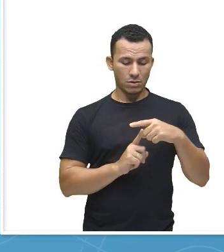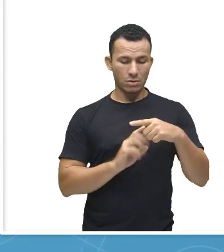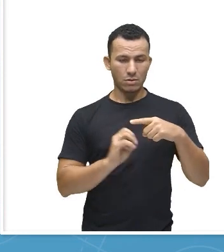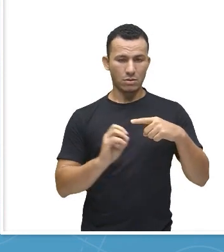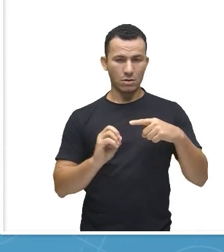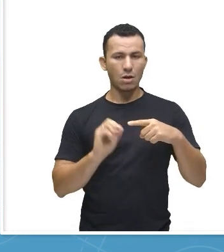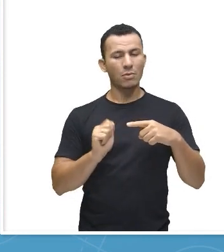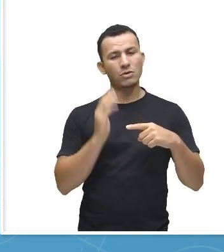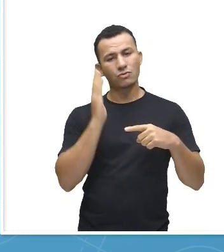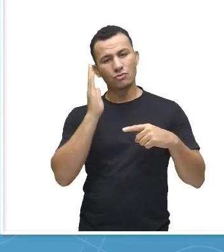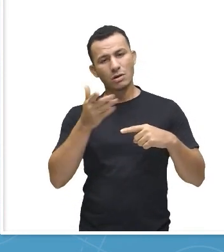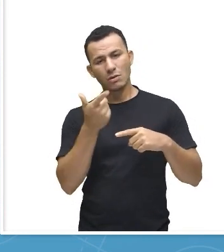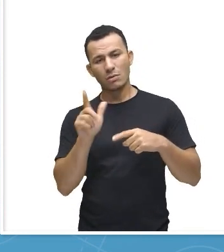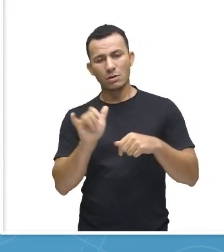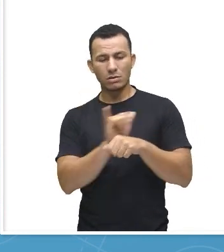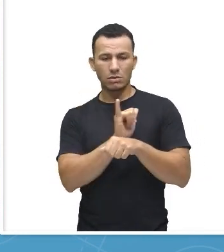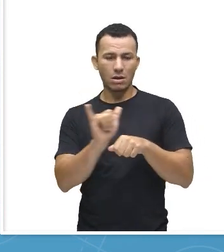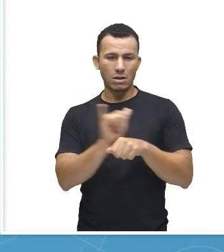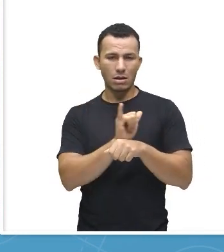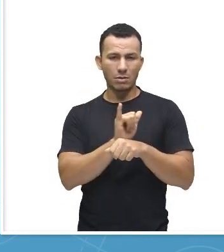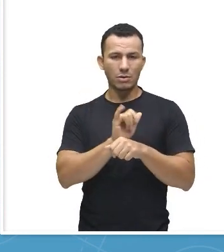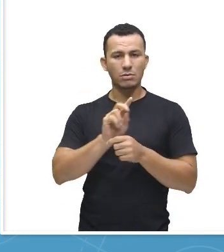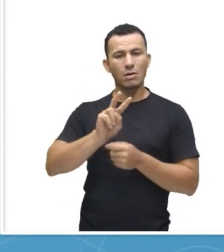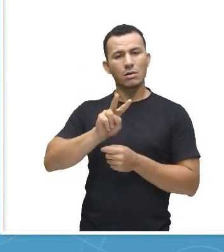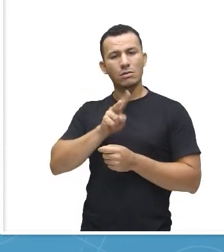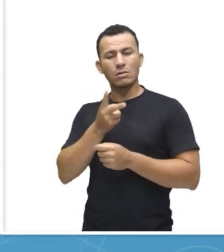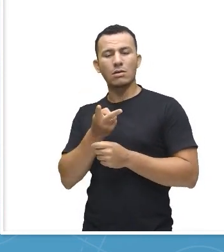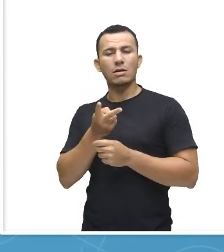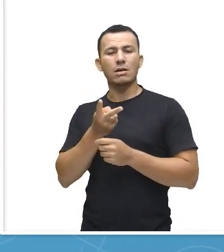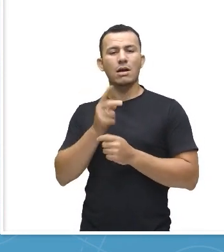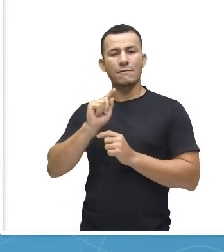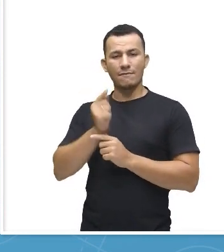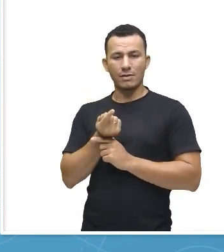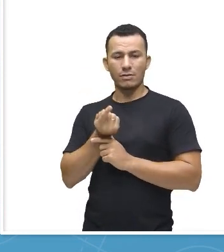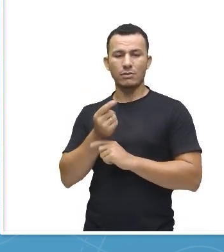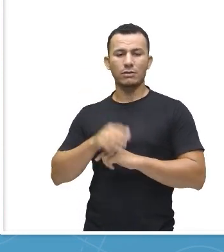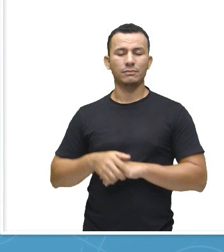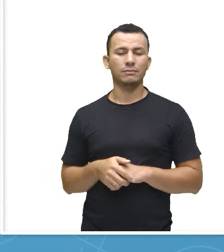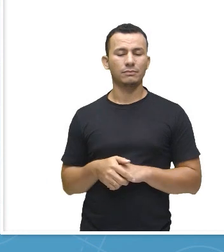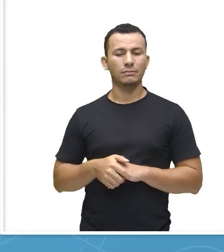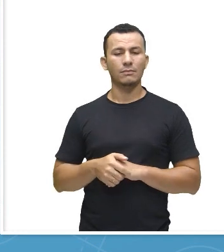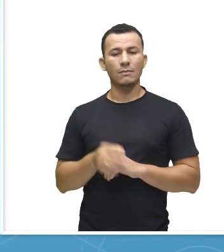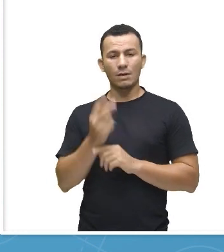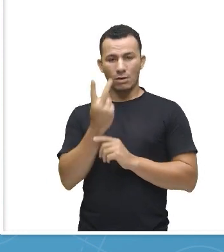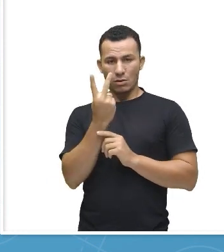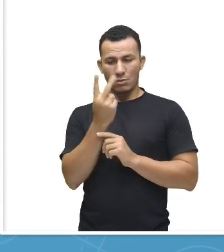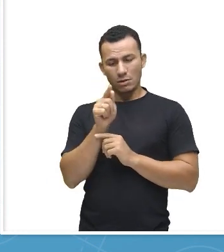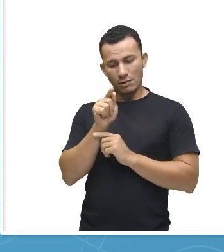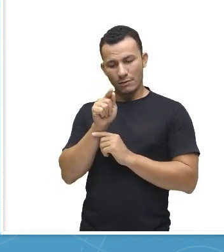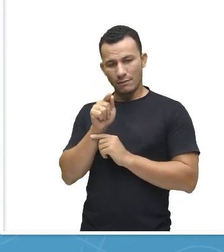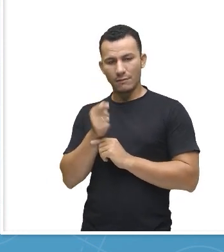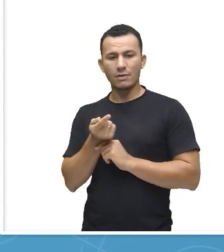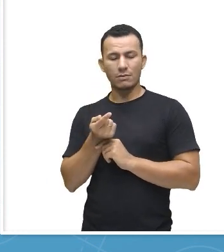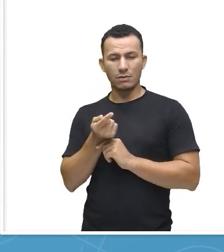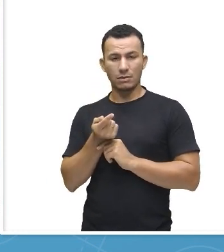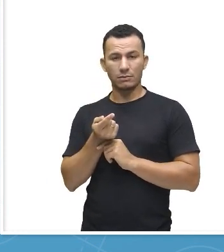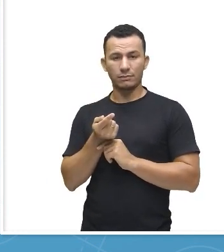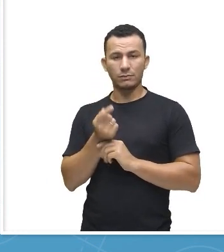direto a mudança da vírgula. Ele vai sair o 2, né? A vírgula vai estar